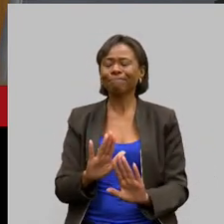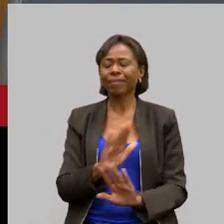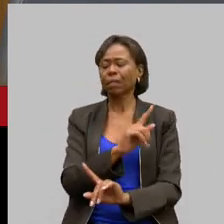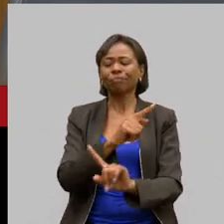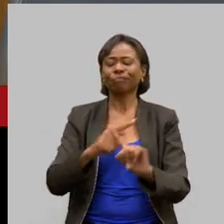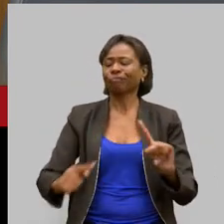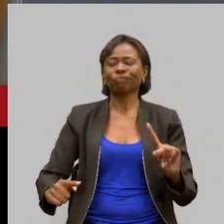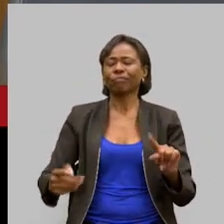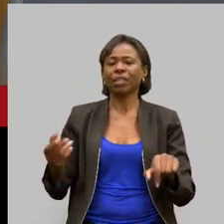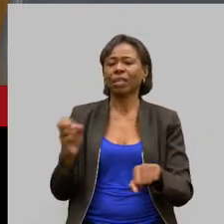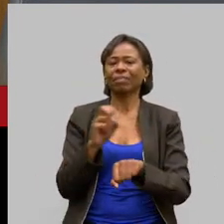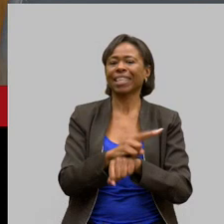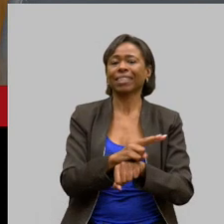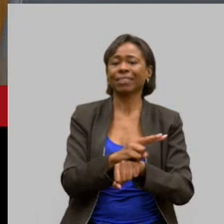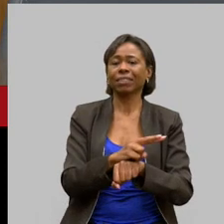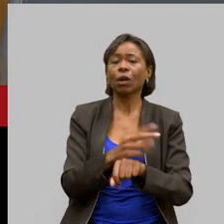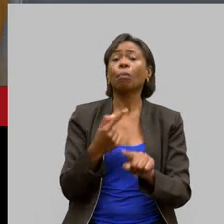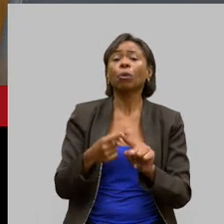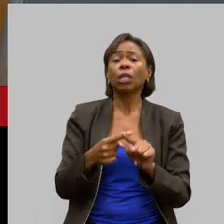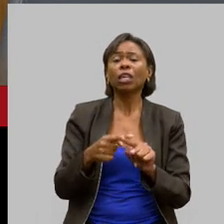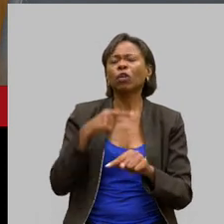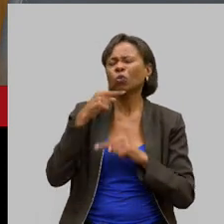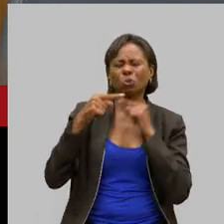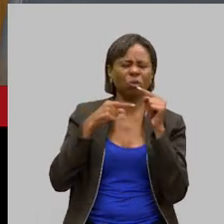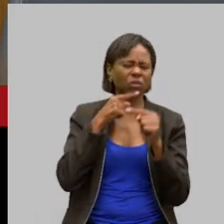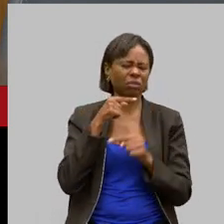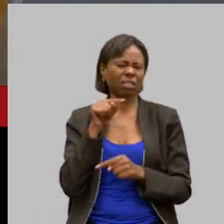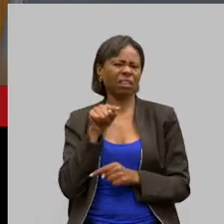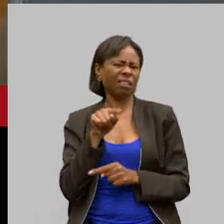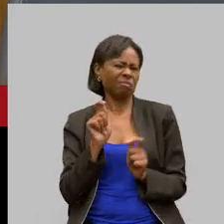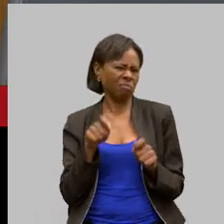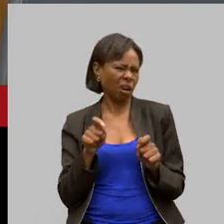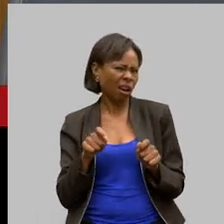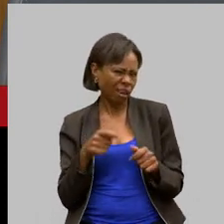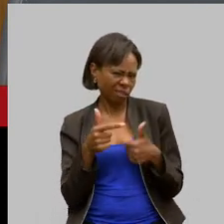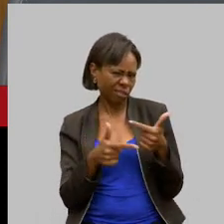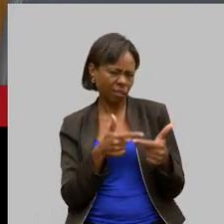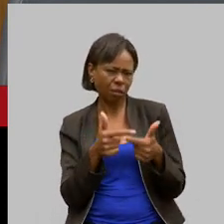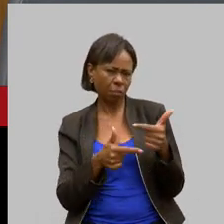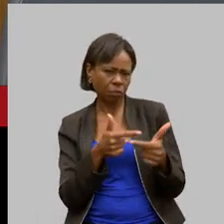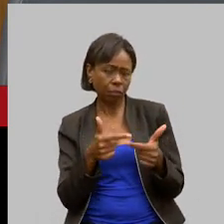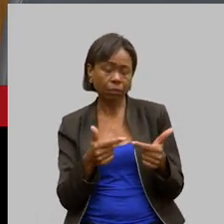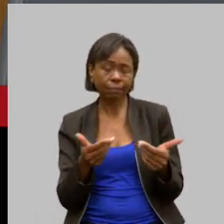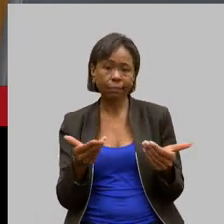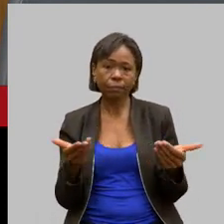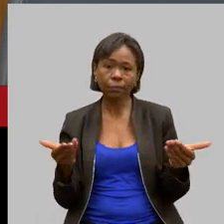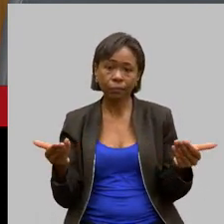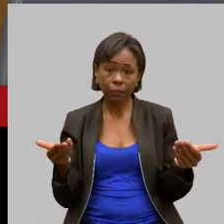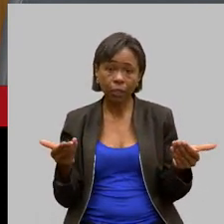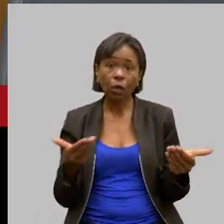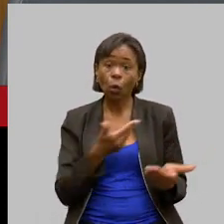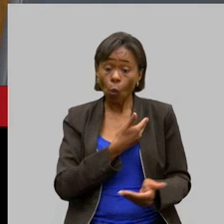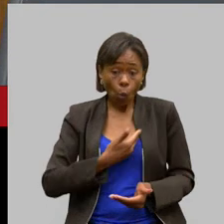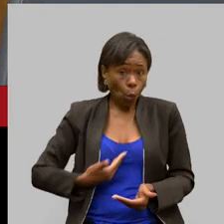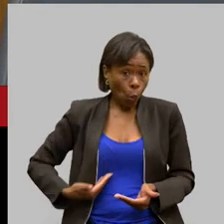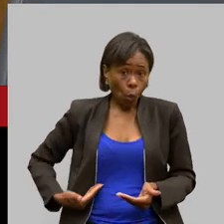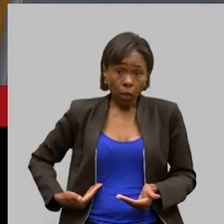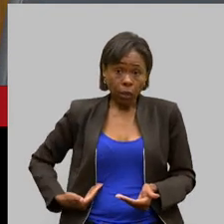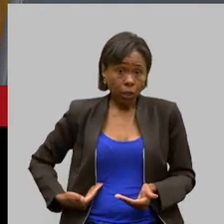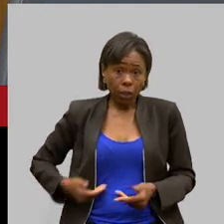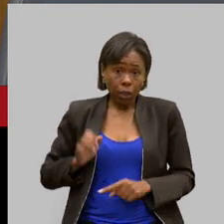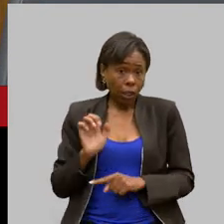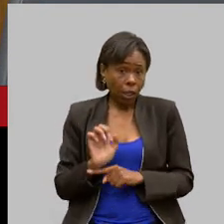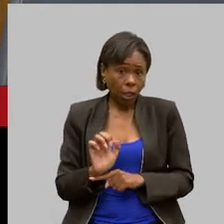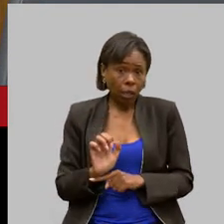eh duvidar de capacidade do exercício das atividades e o próprio estado Nega muitas vezes a política pública que ele